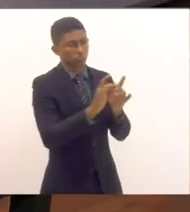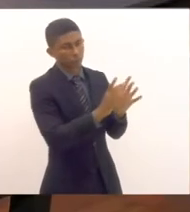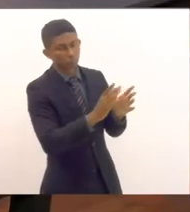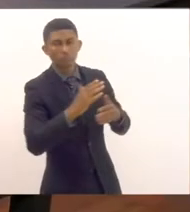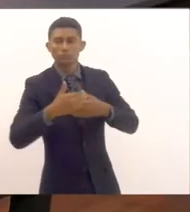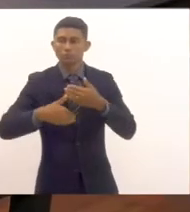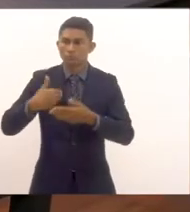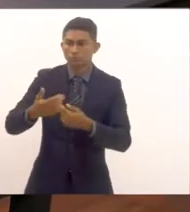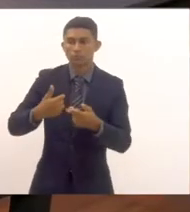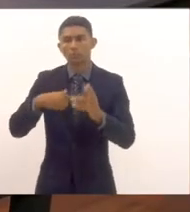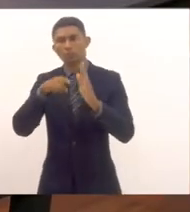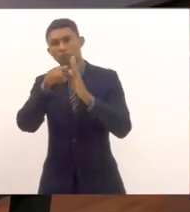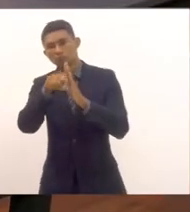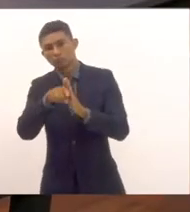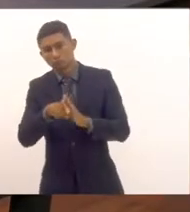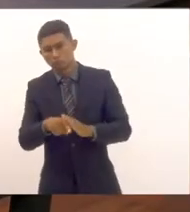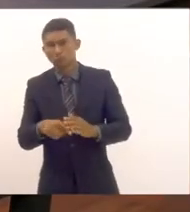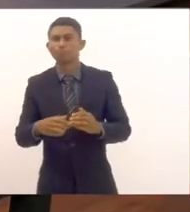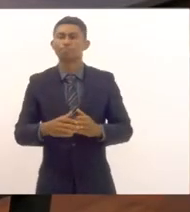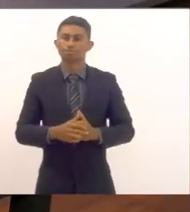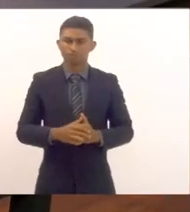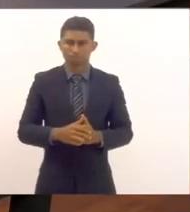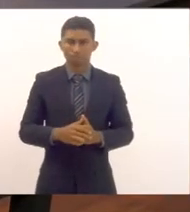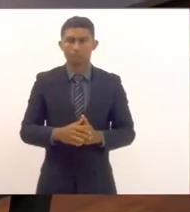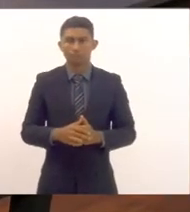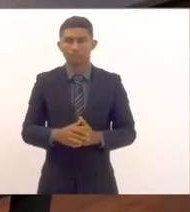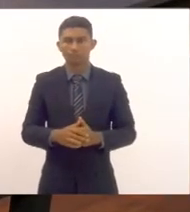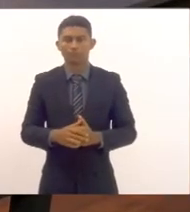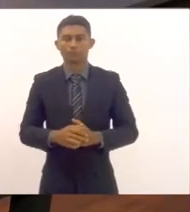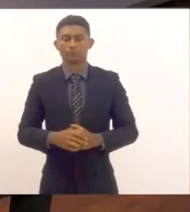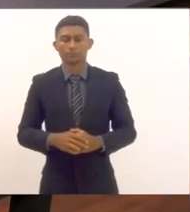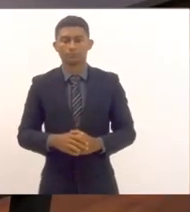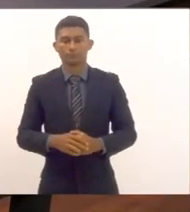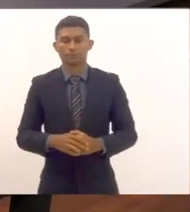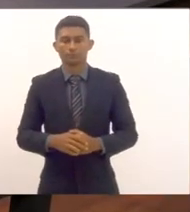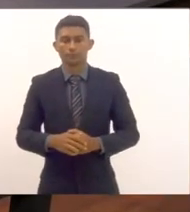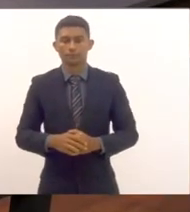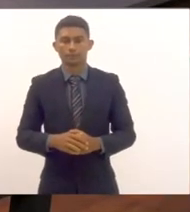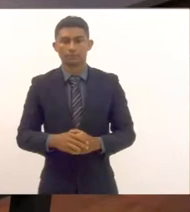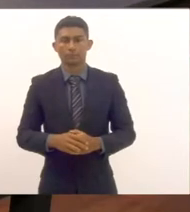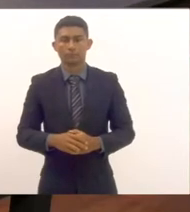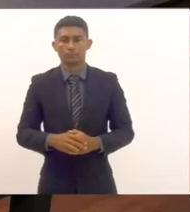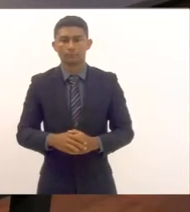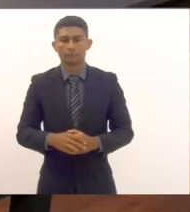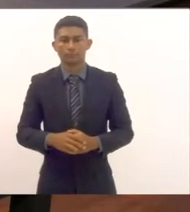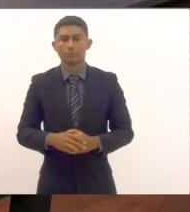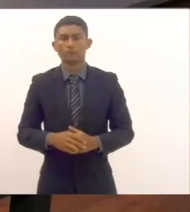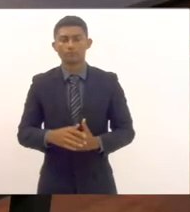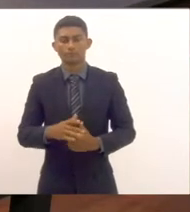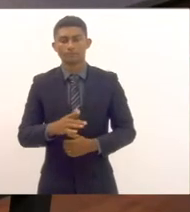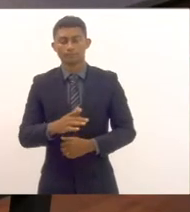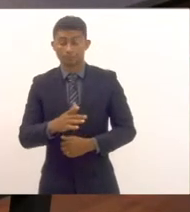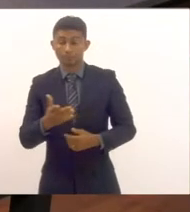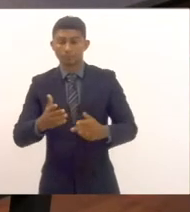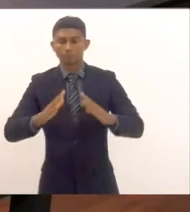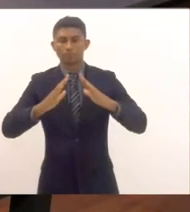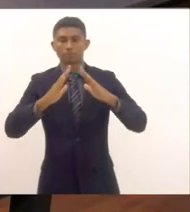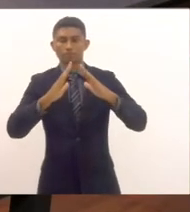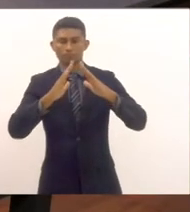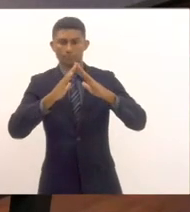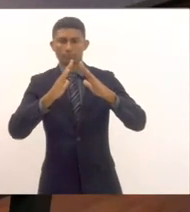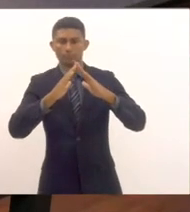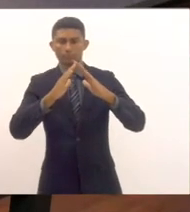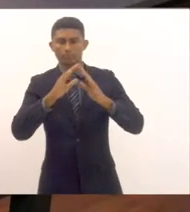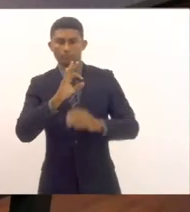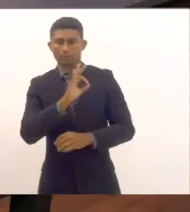tomando pé da respostas tomando pé da situação é a delegacia a Júlia